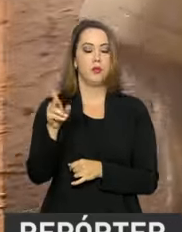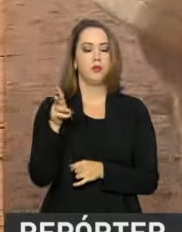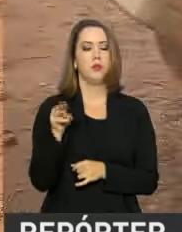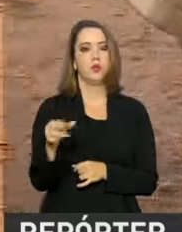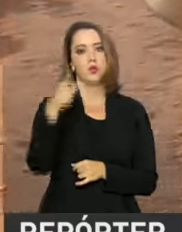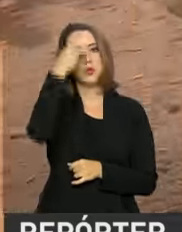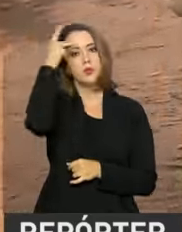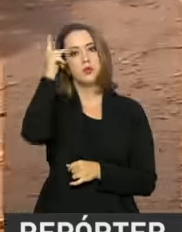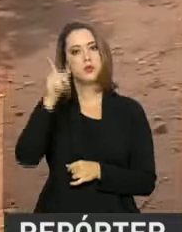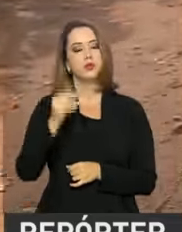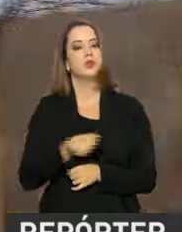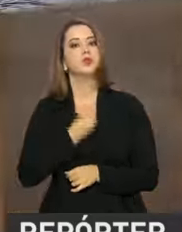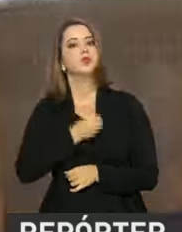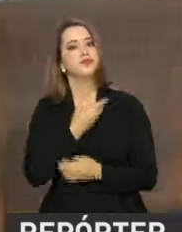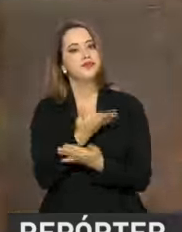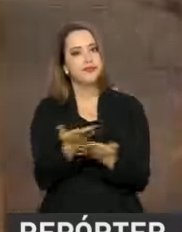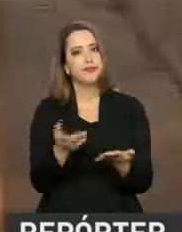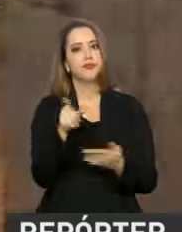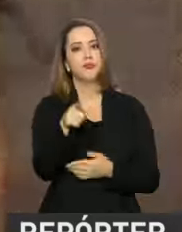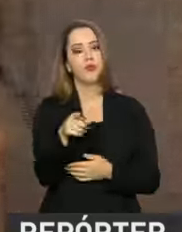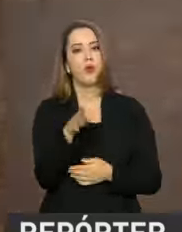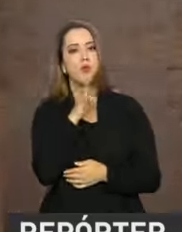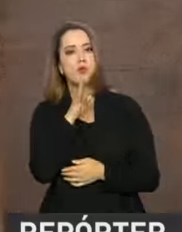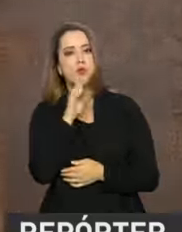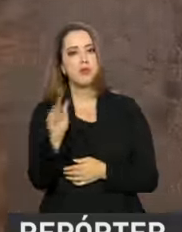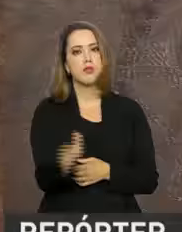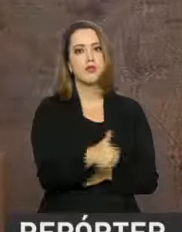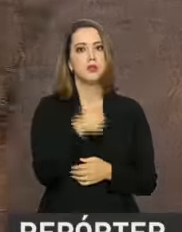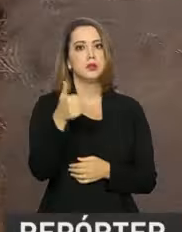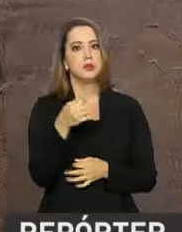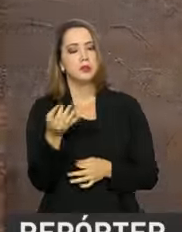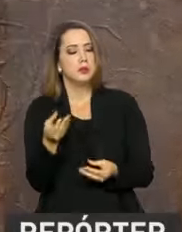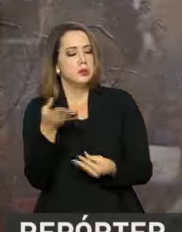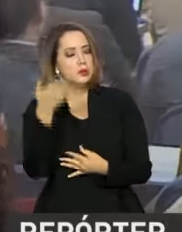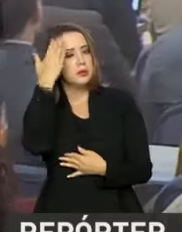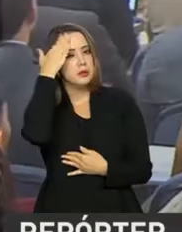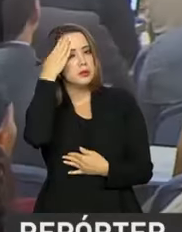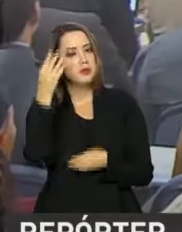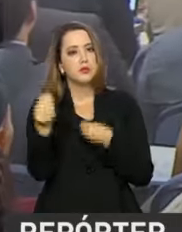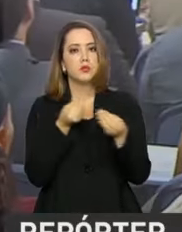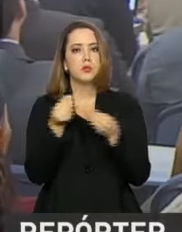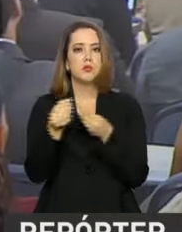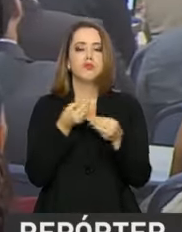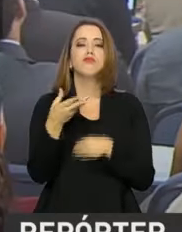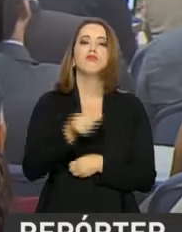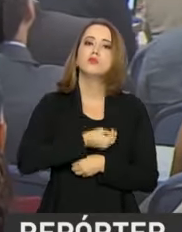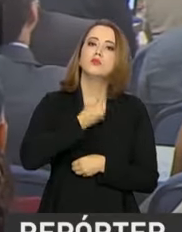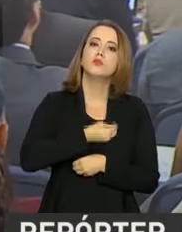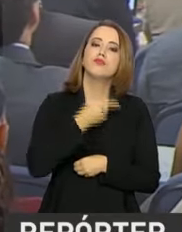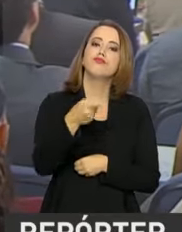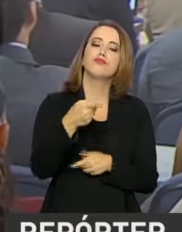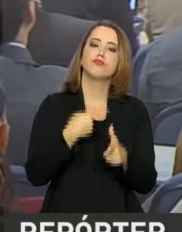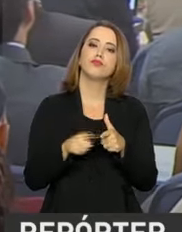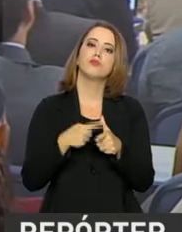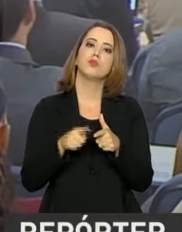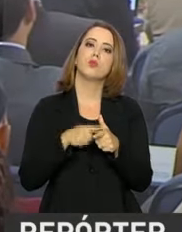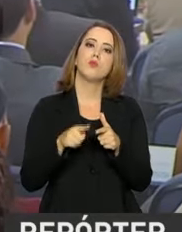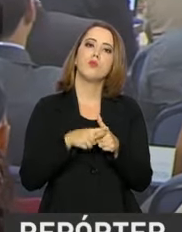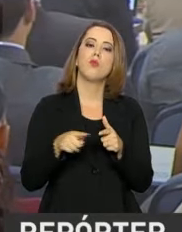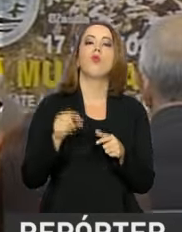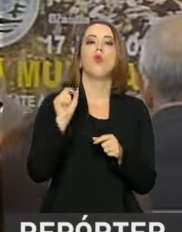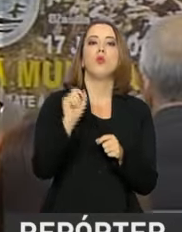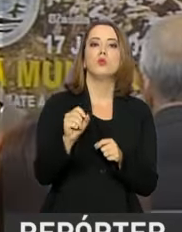pela desertificação. Para conhecer melhor e aprender a lidar com esse problema, o Ministério do Meio Ambiente, em parceria com o